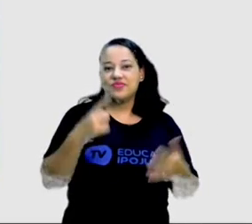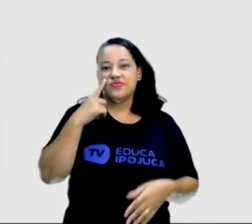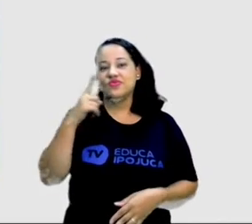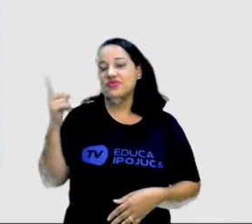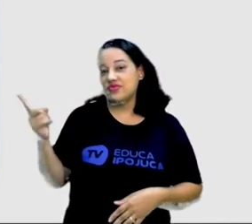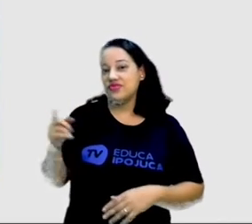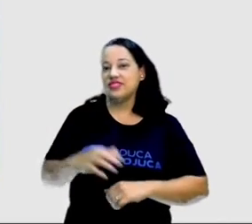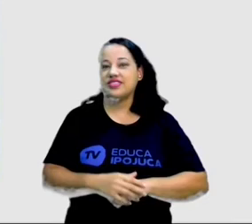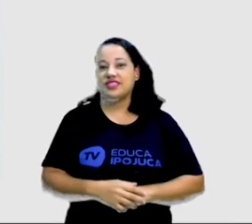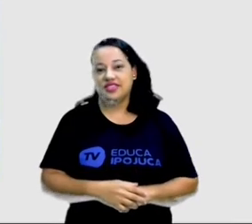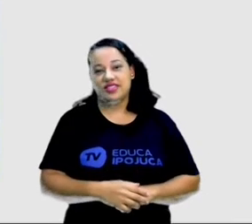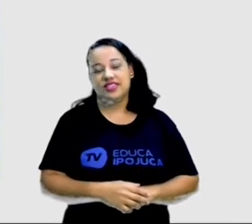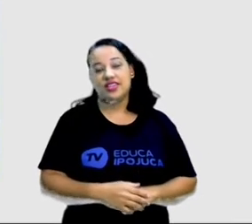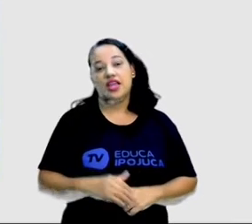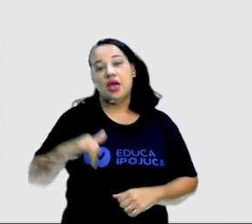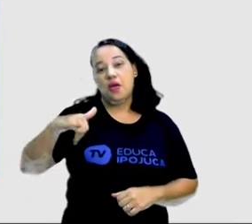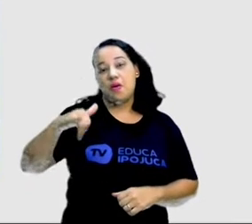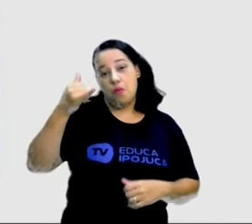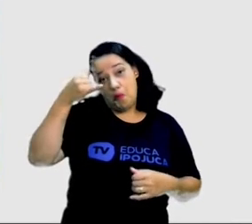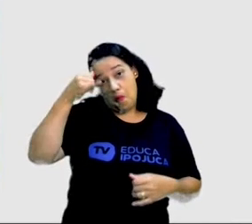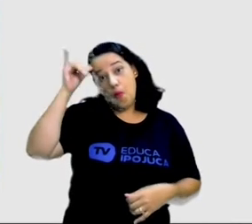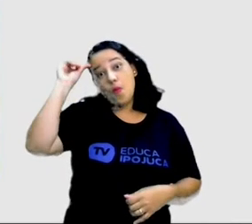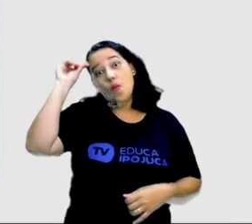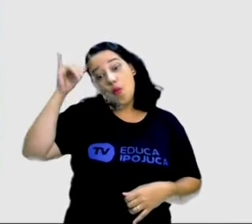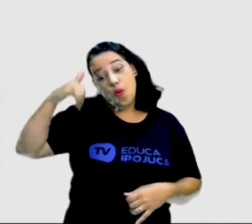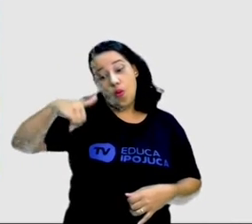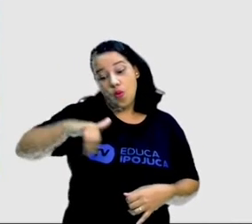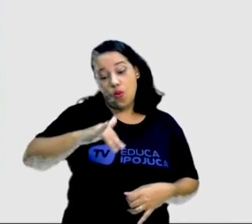temos aqui: o Bumba Meu Boi,